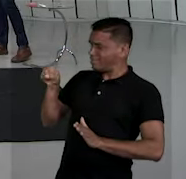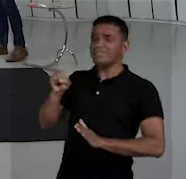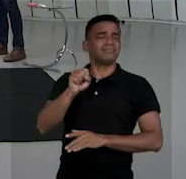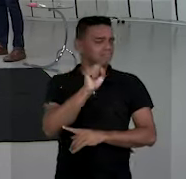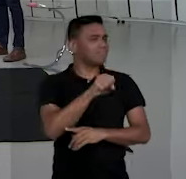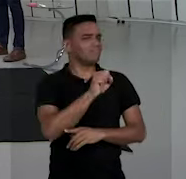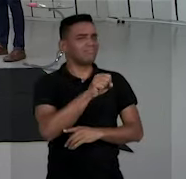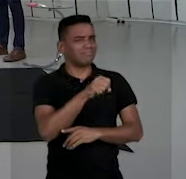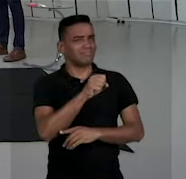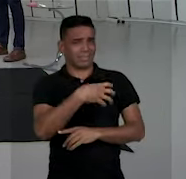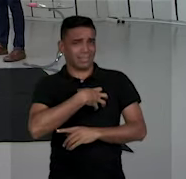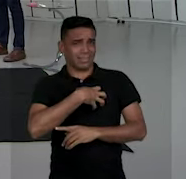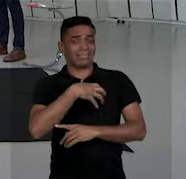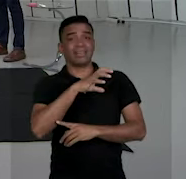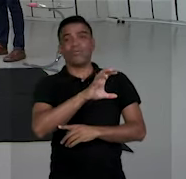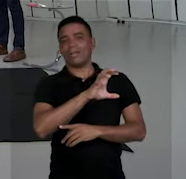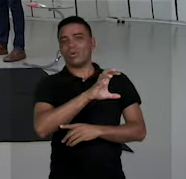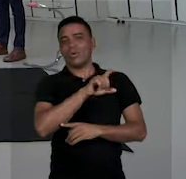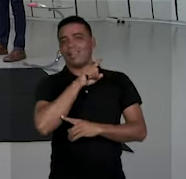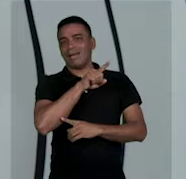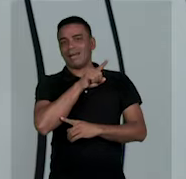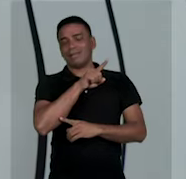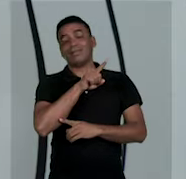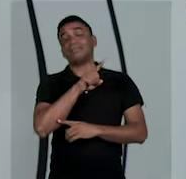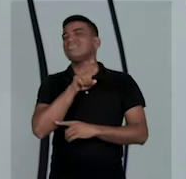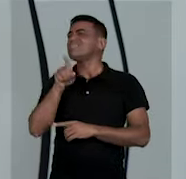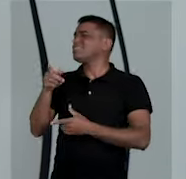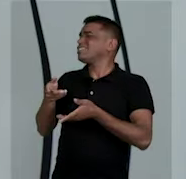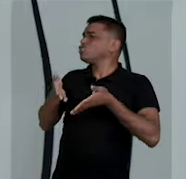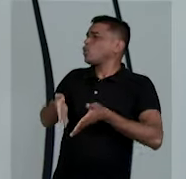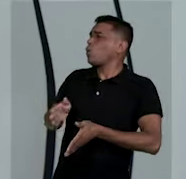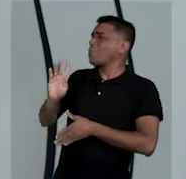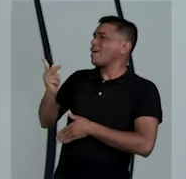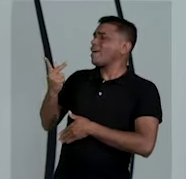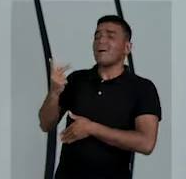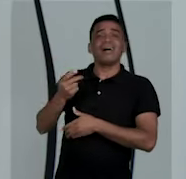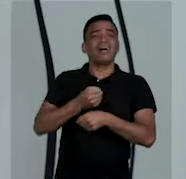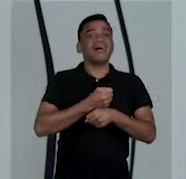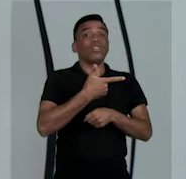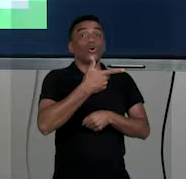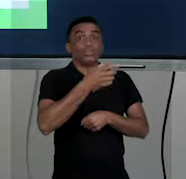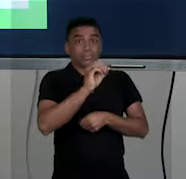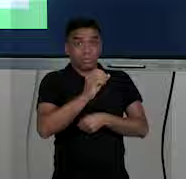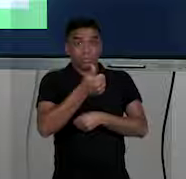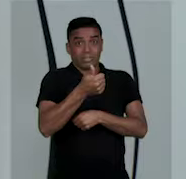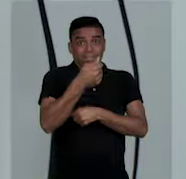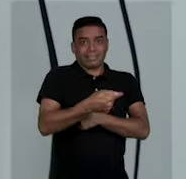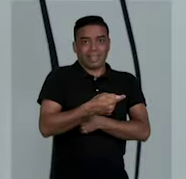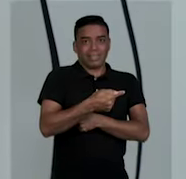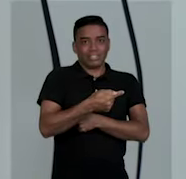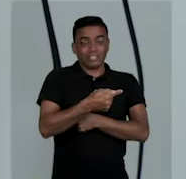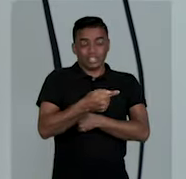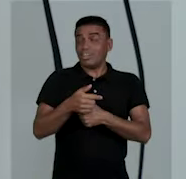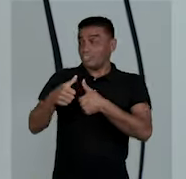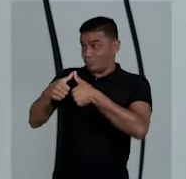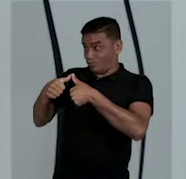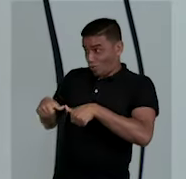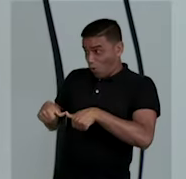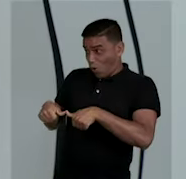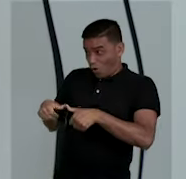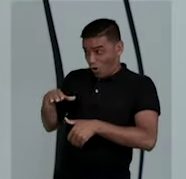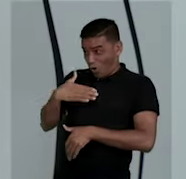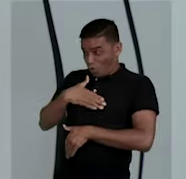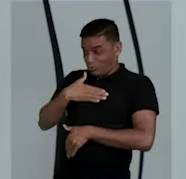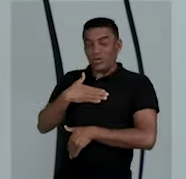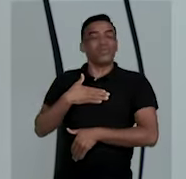Bahia. Veio para BH quando? Eu cheguei aqui em 2017. 2017? Isso. Chegou e ficou? E fiquei. Gostou, né,